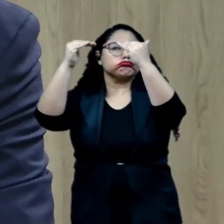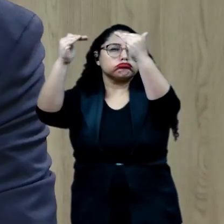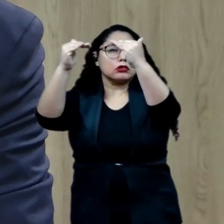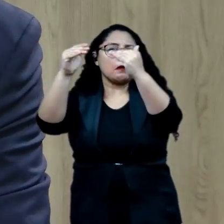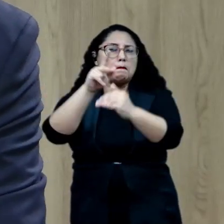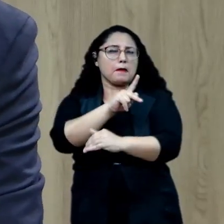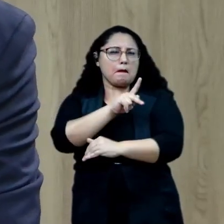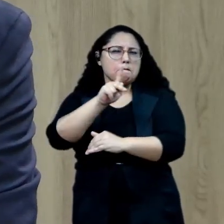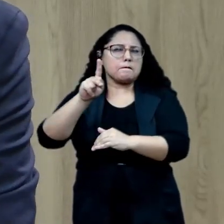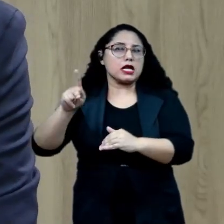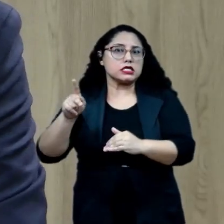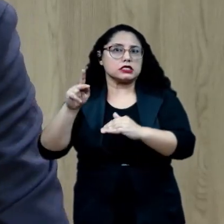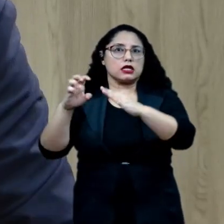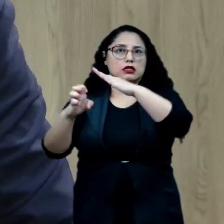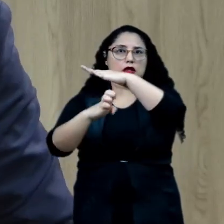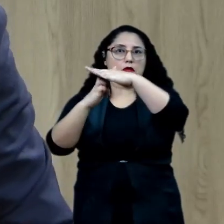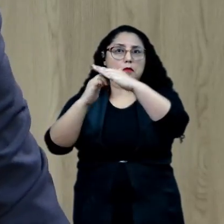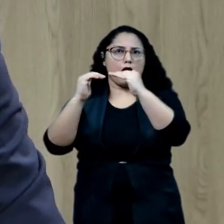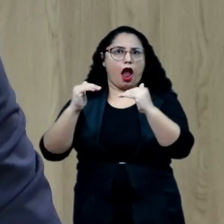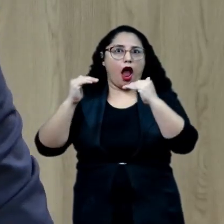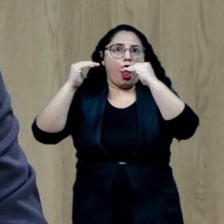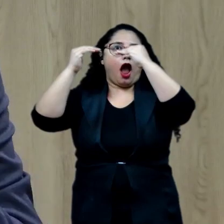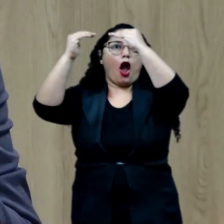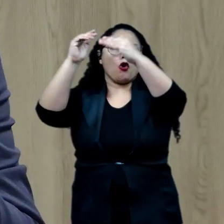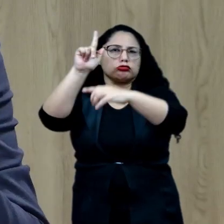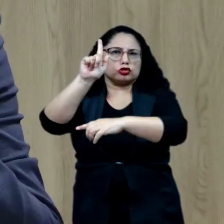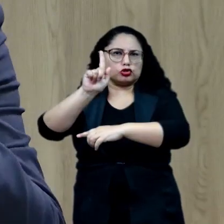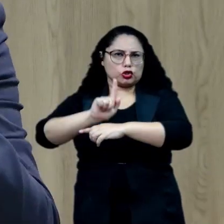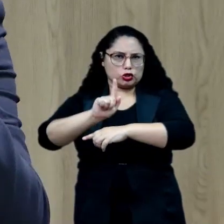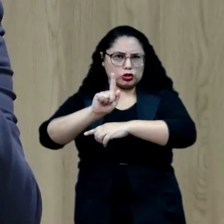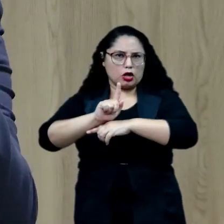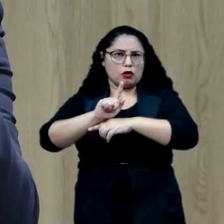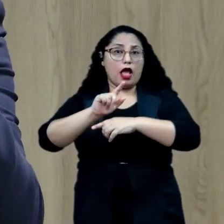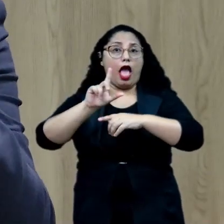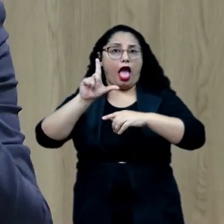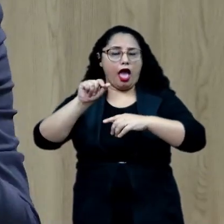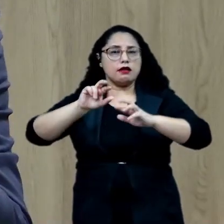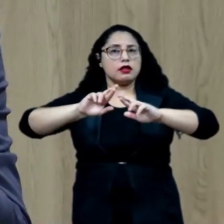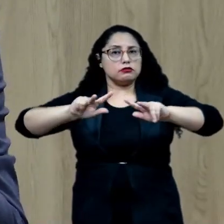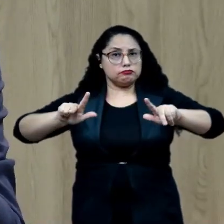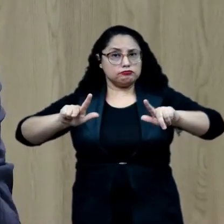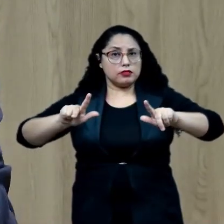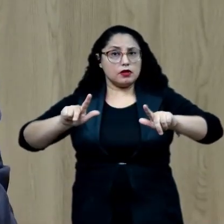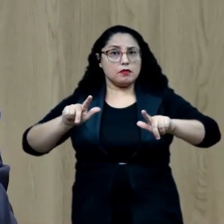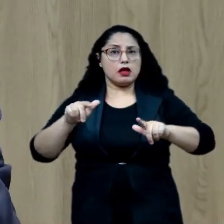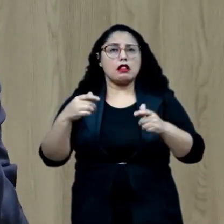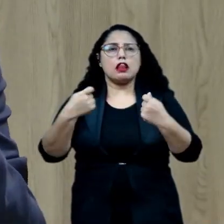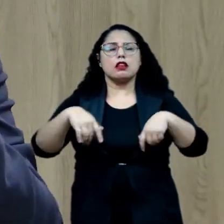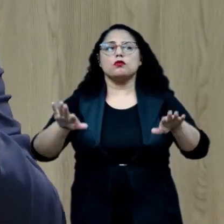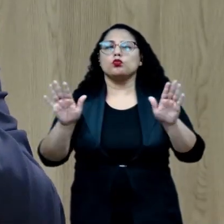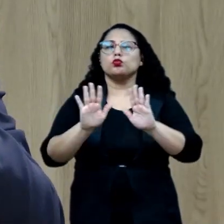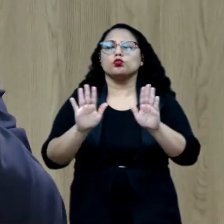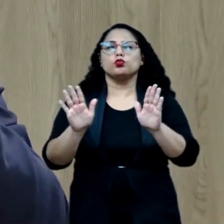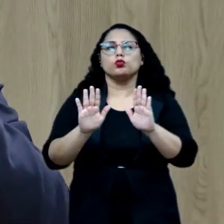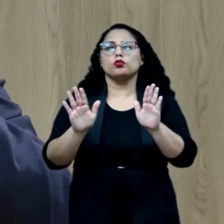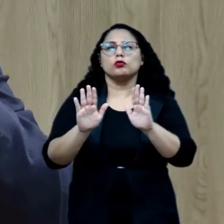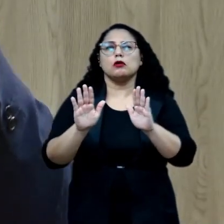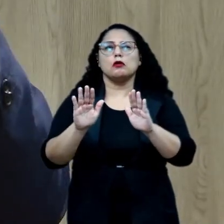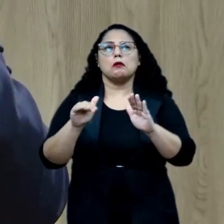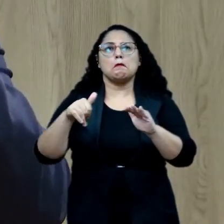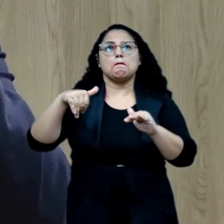a presidência da empresa, para a alta gestão. Então, essas são as distinções. Mas não há necessariamente um